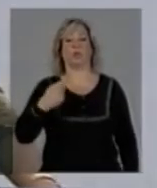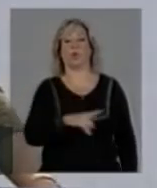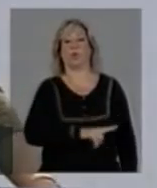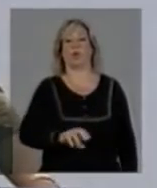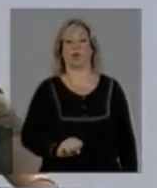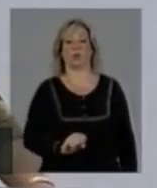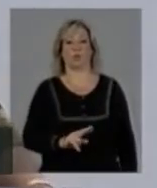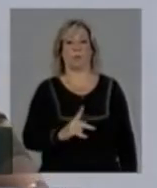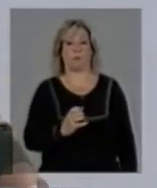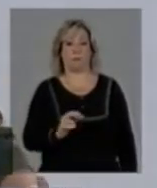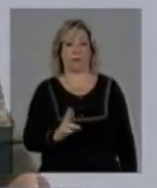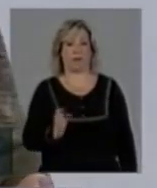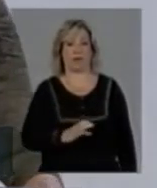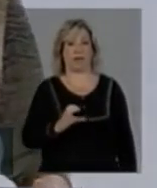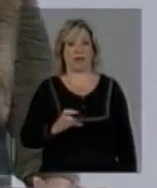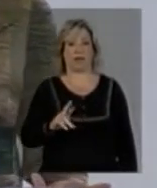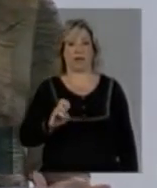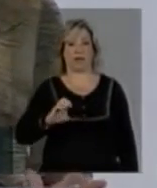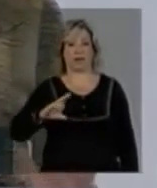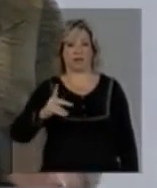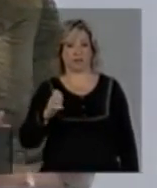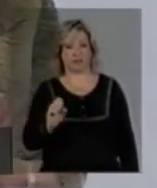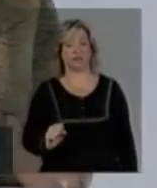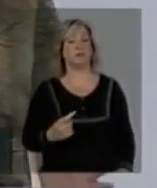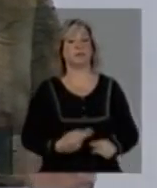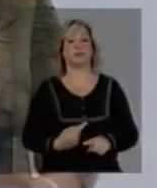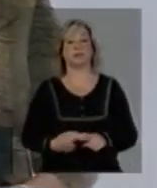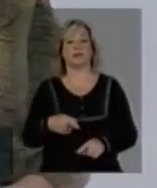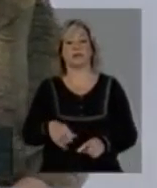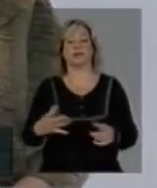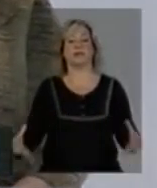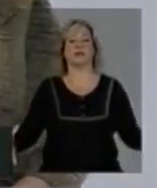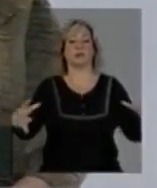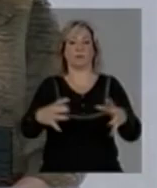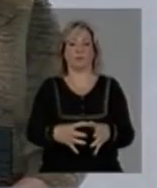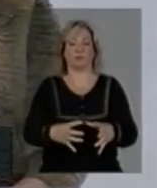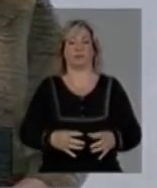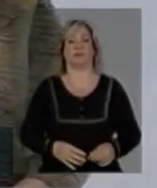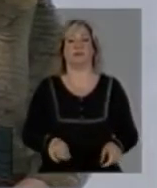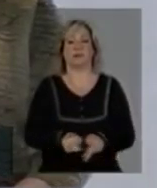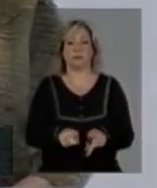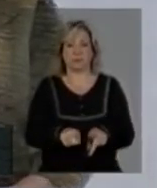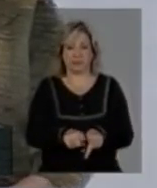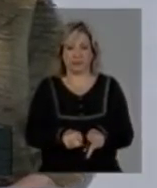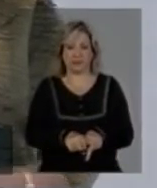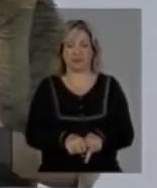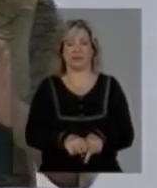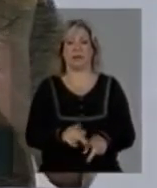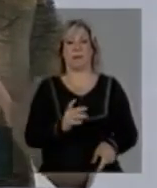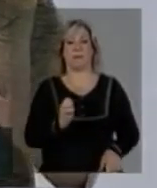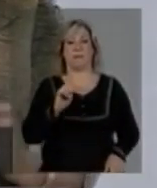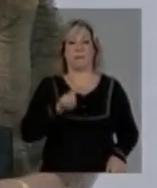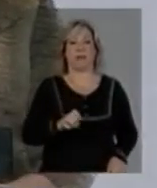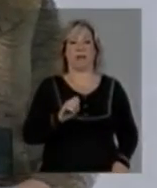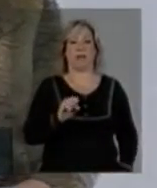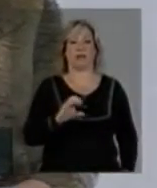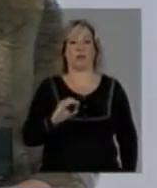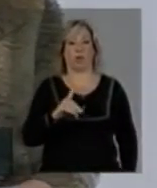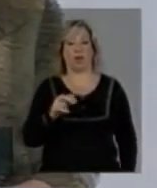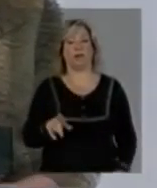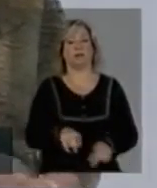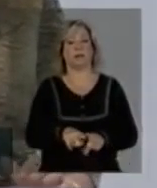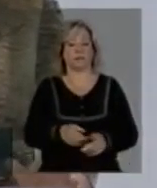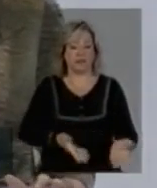precisem de deixá-las entre 0 e 3 anos possam fazê-los em creches. Nós,